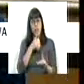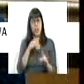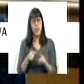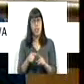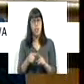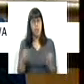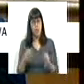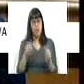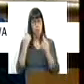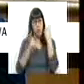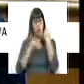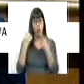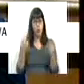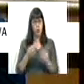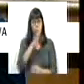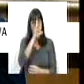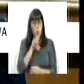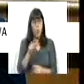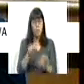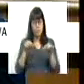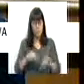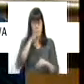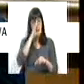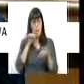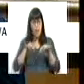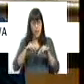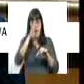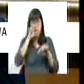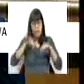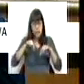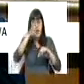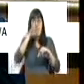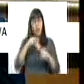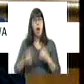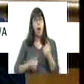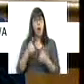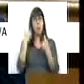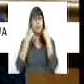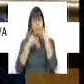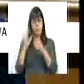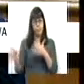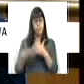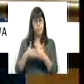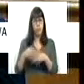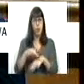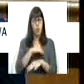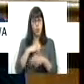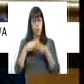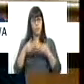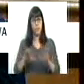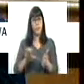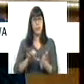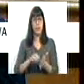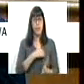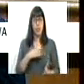decisão foi ponderada pelo Governo, por este Governo, isto é, se este Governo alguma vez ponderou o encerramento de consulta aberta